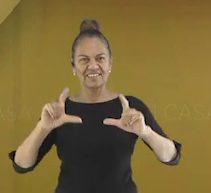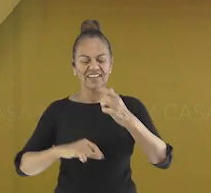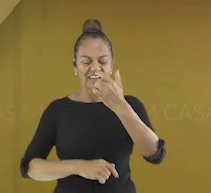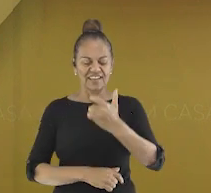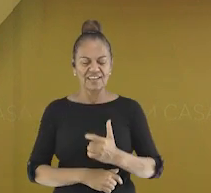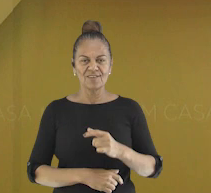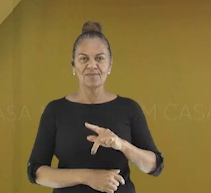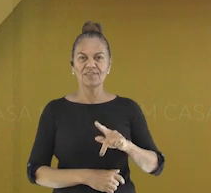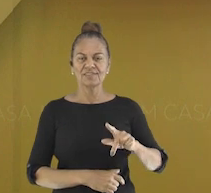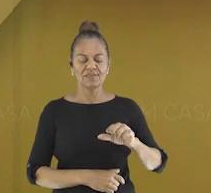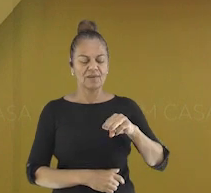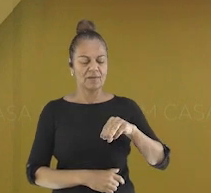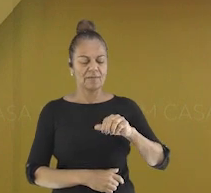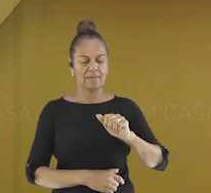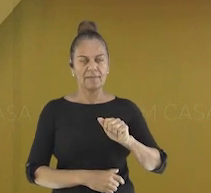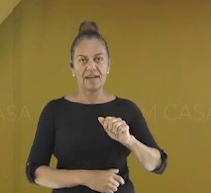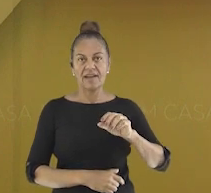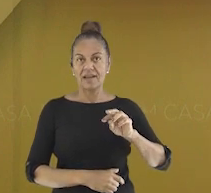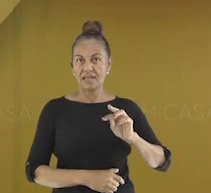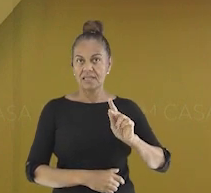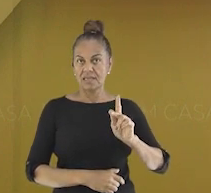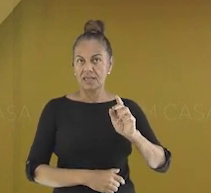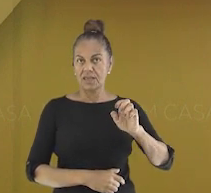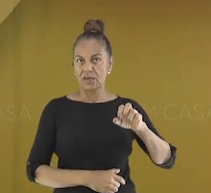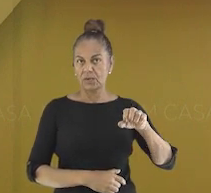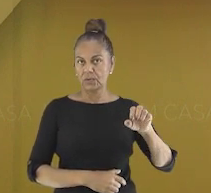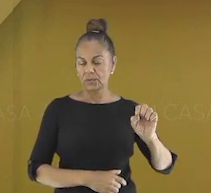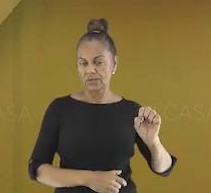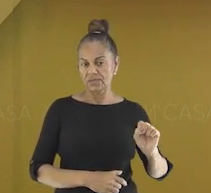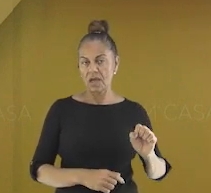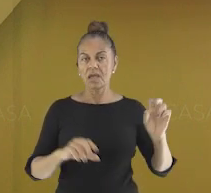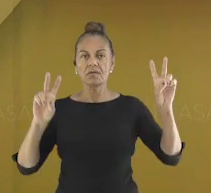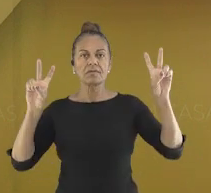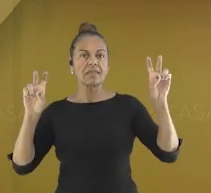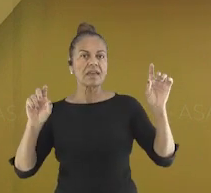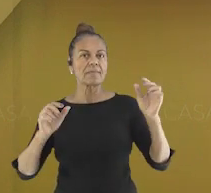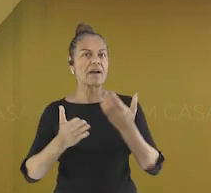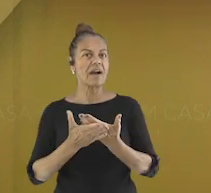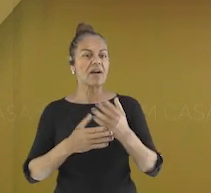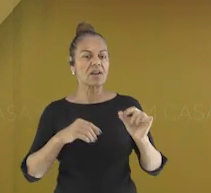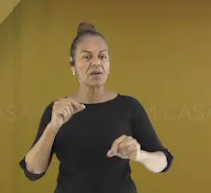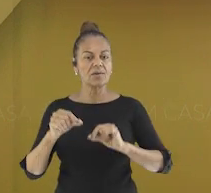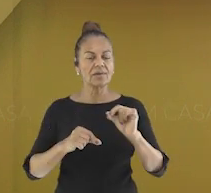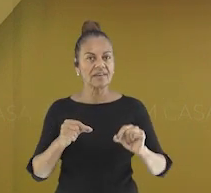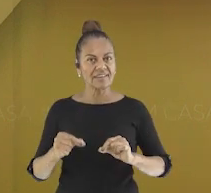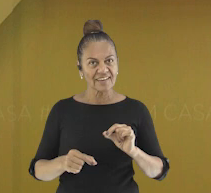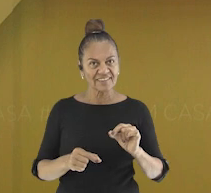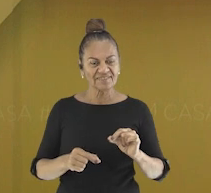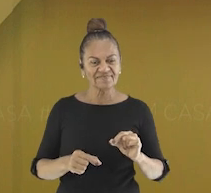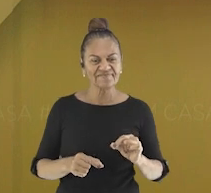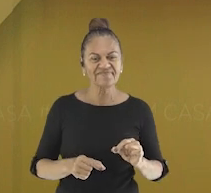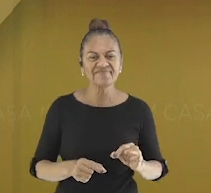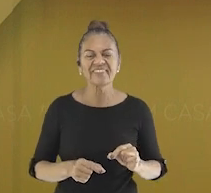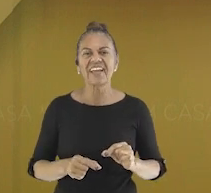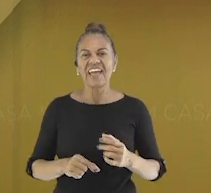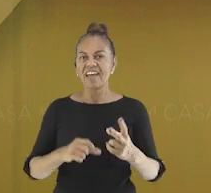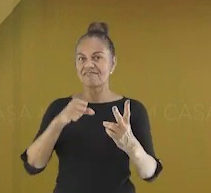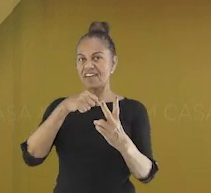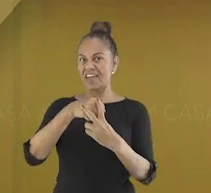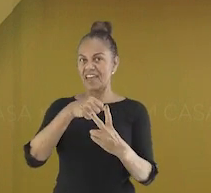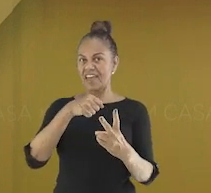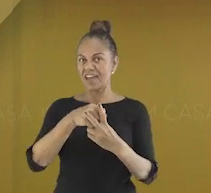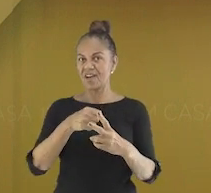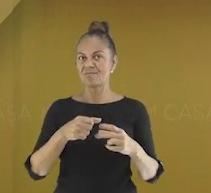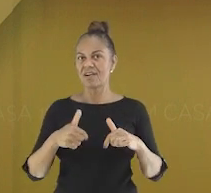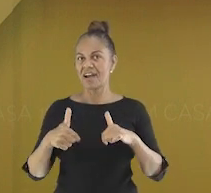sou o professor Matheus Lima e o tema da nossa aula é modo indicativo e seus tempos verbais. Hoje iremos aprender sobre